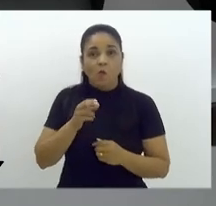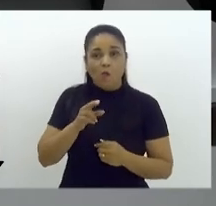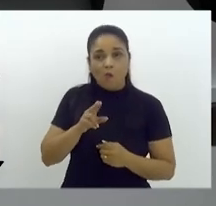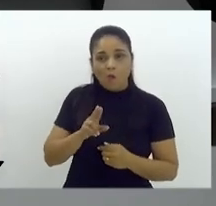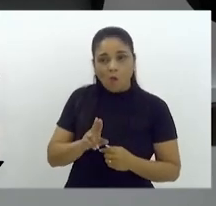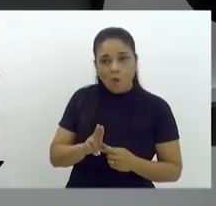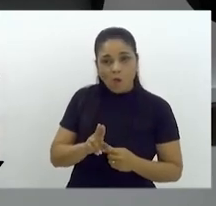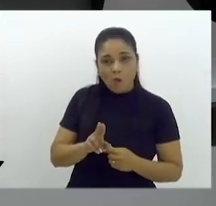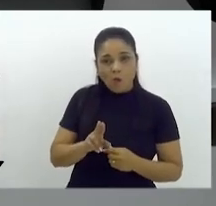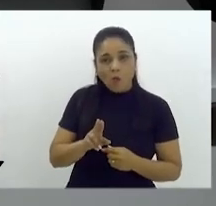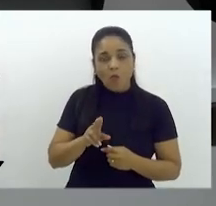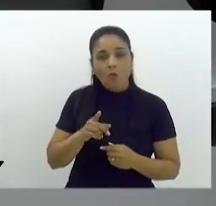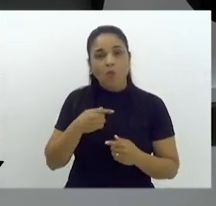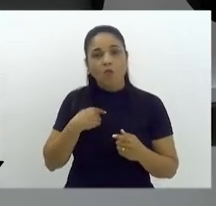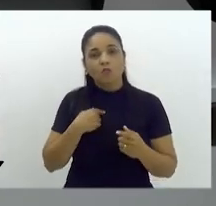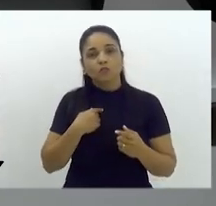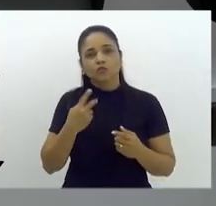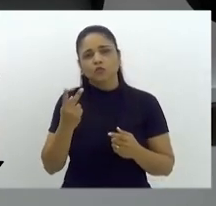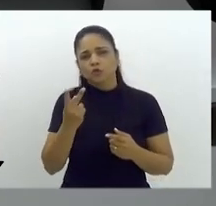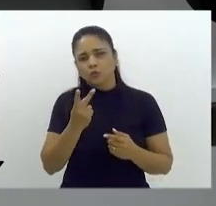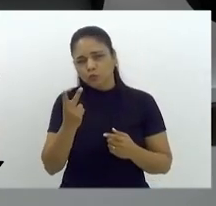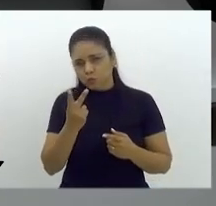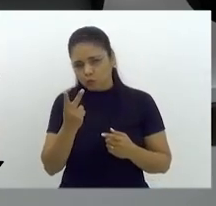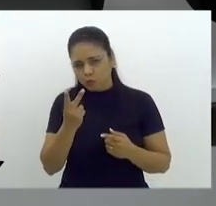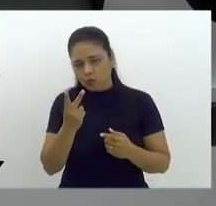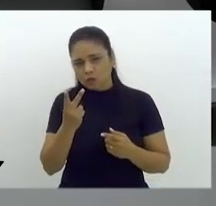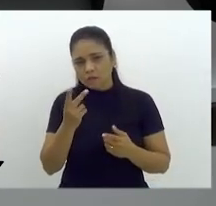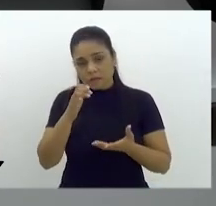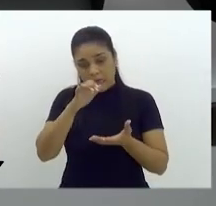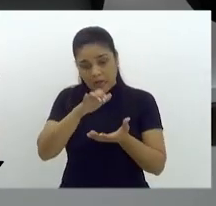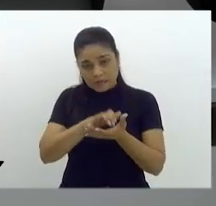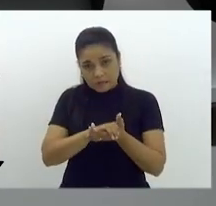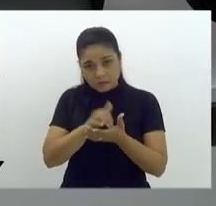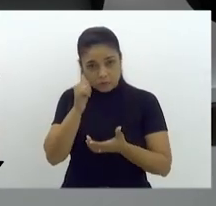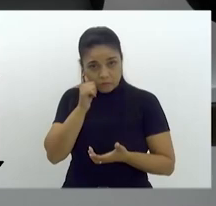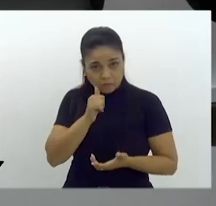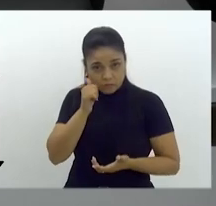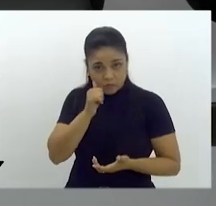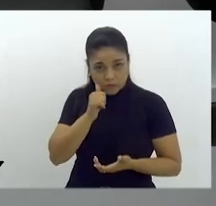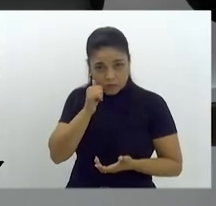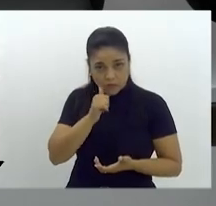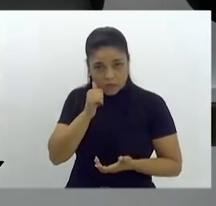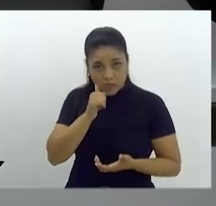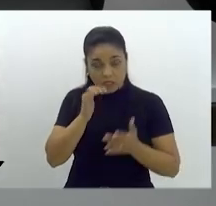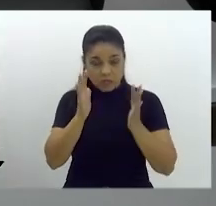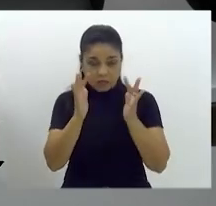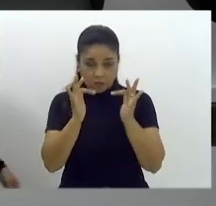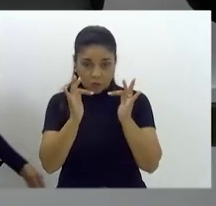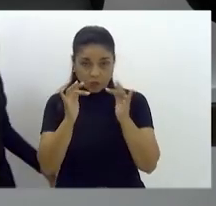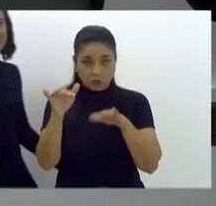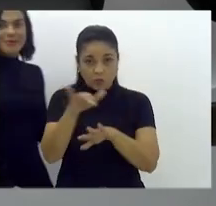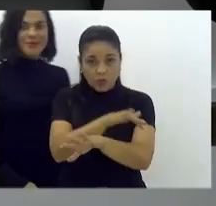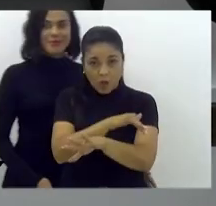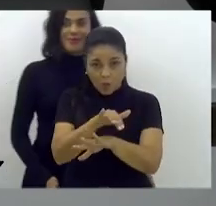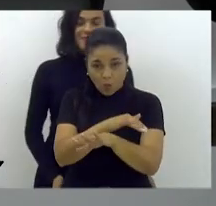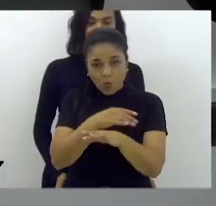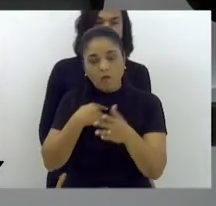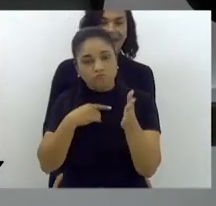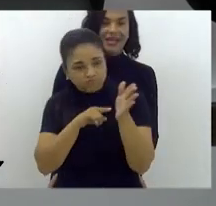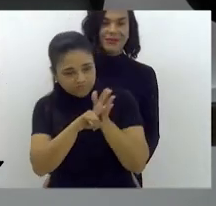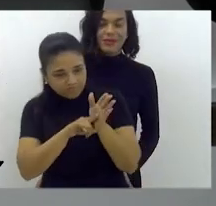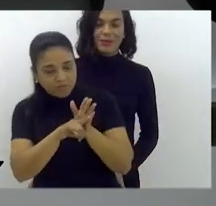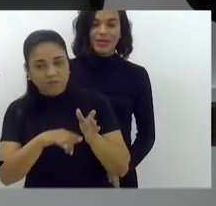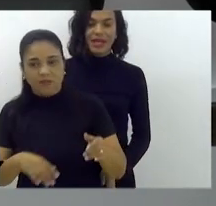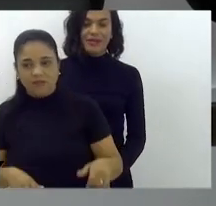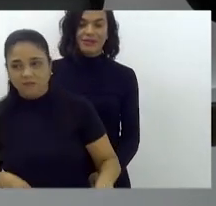não conseguimos identificar de abordagem de duas de um casal de meninas duas meninas que estavam namorando na rua ele abordou só